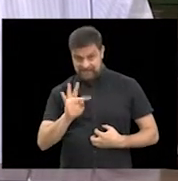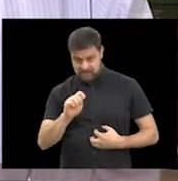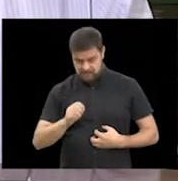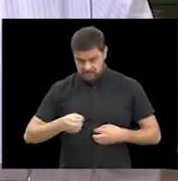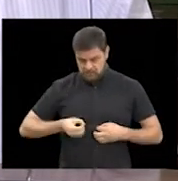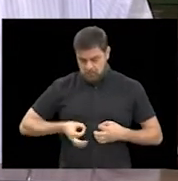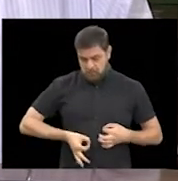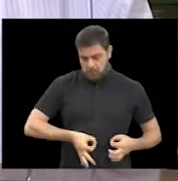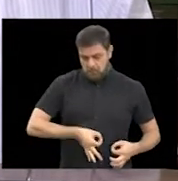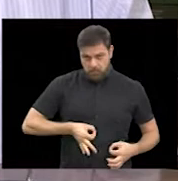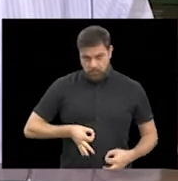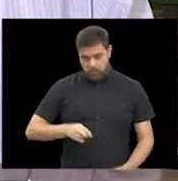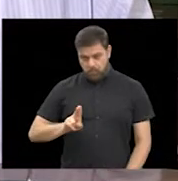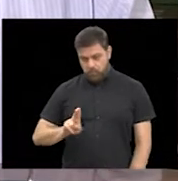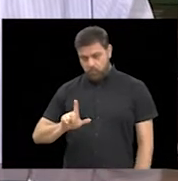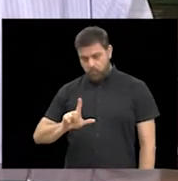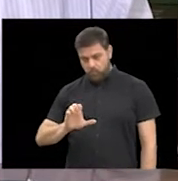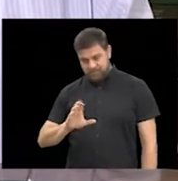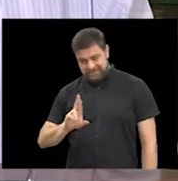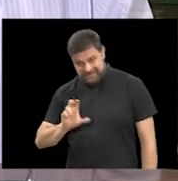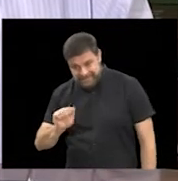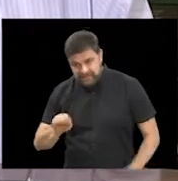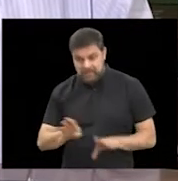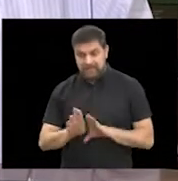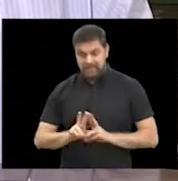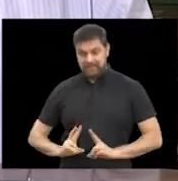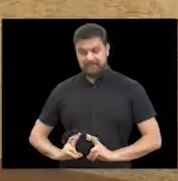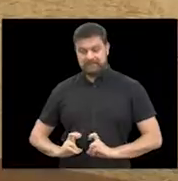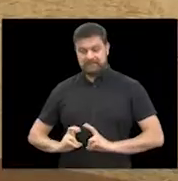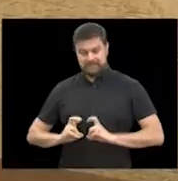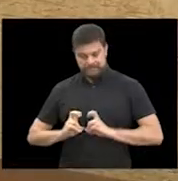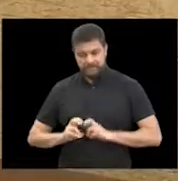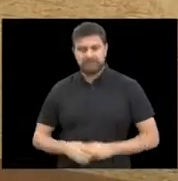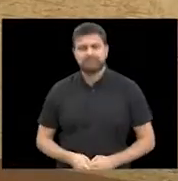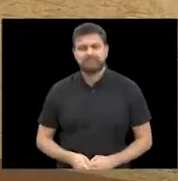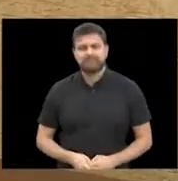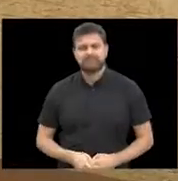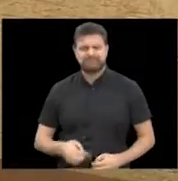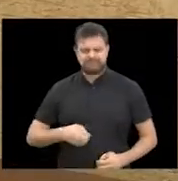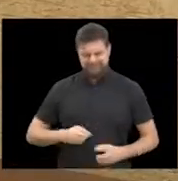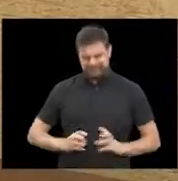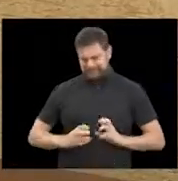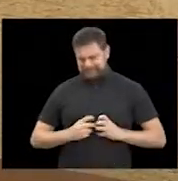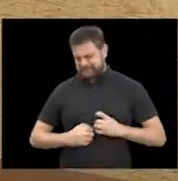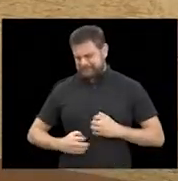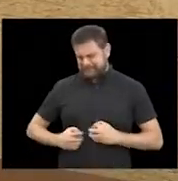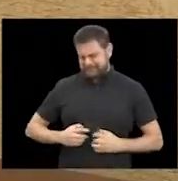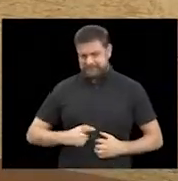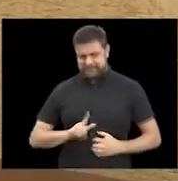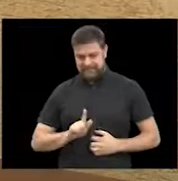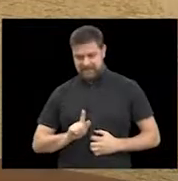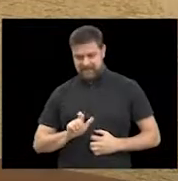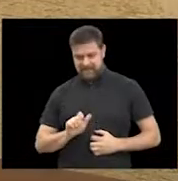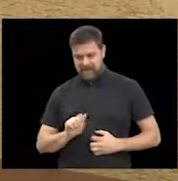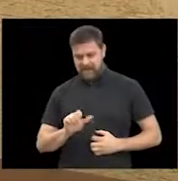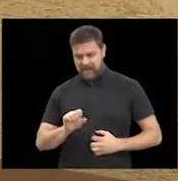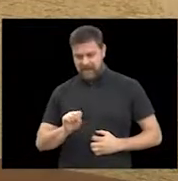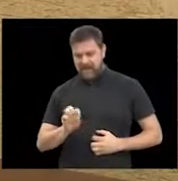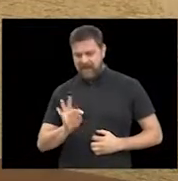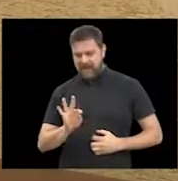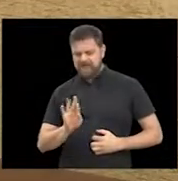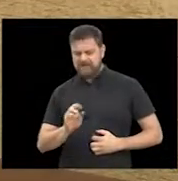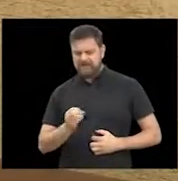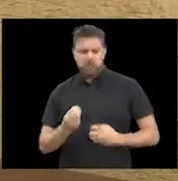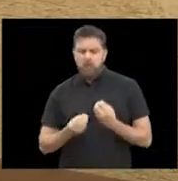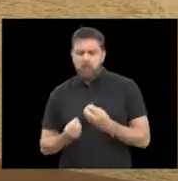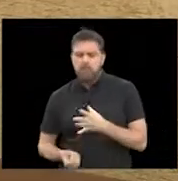os cânceres. Esses são os do estômago. A gastrite, como é que ela surge, por que que ela surge